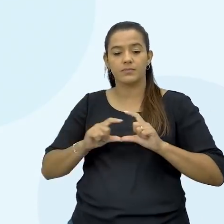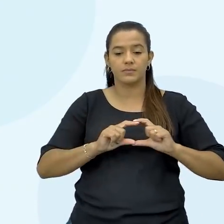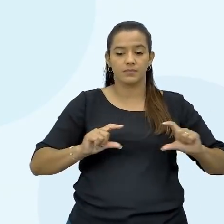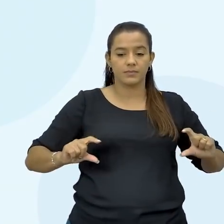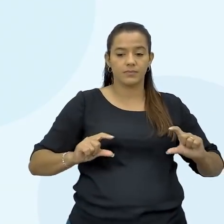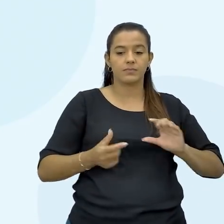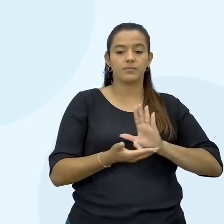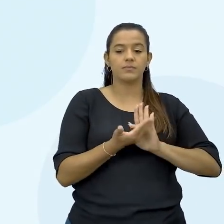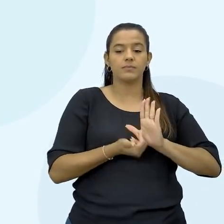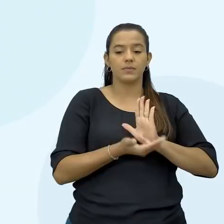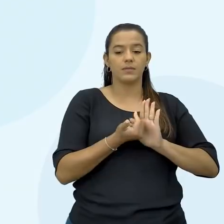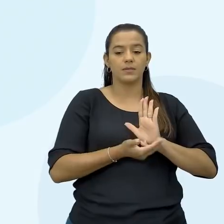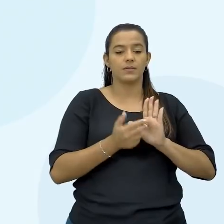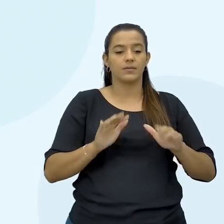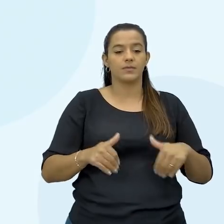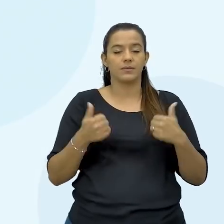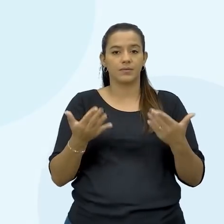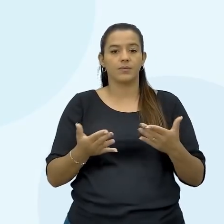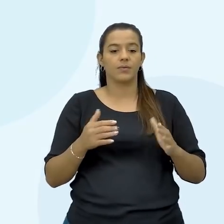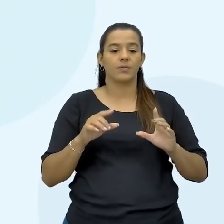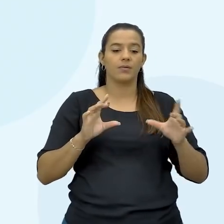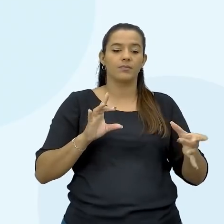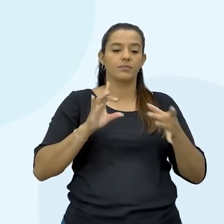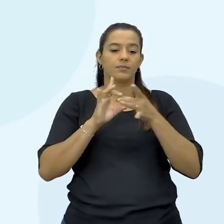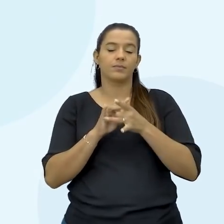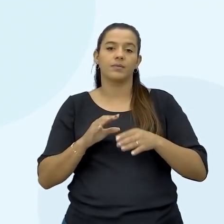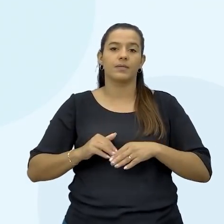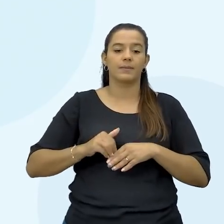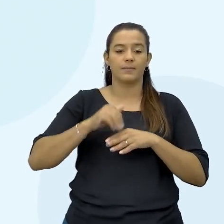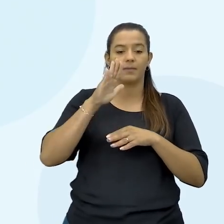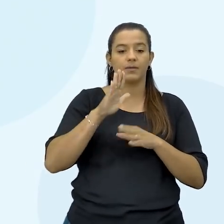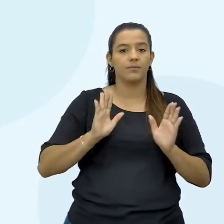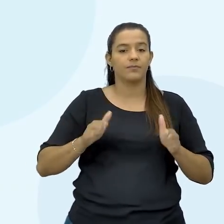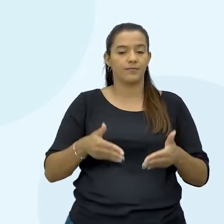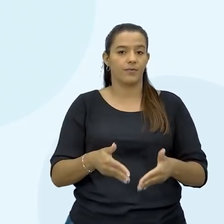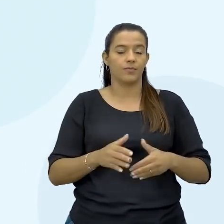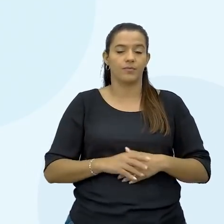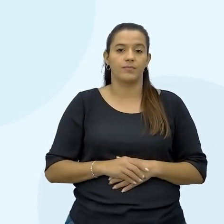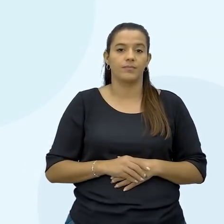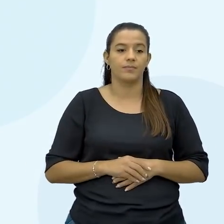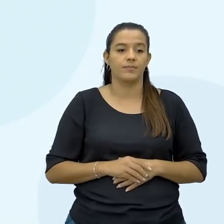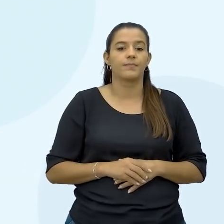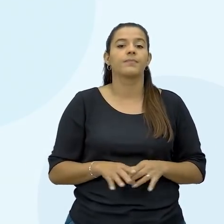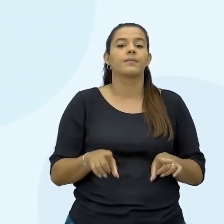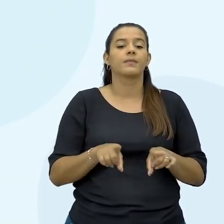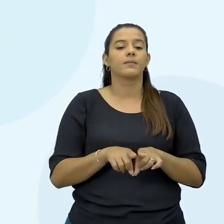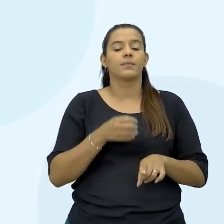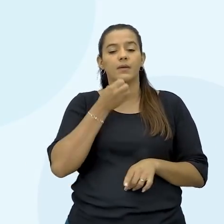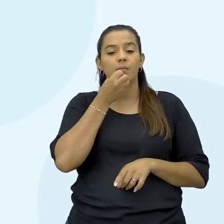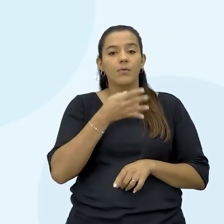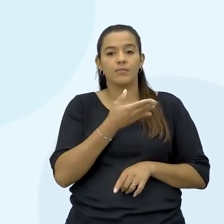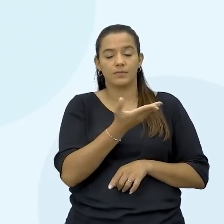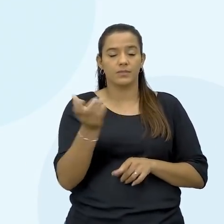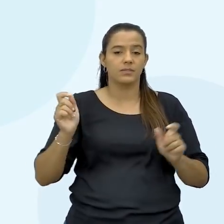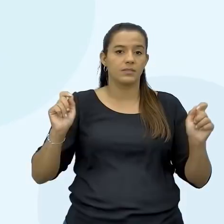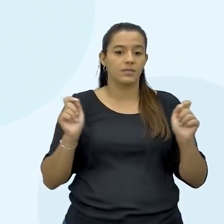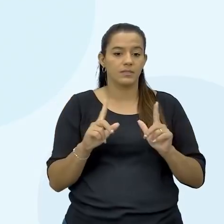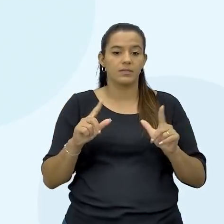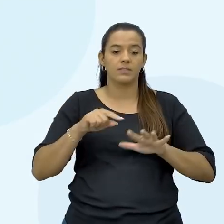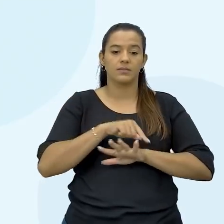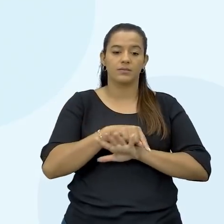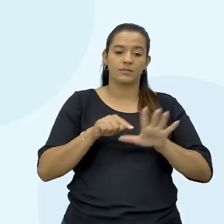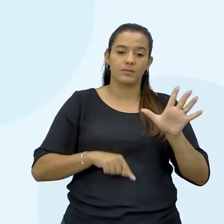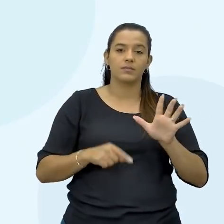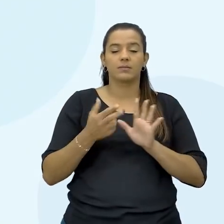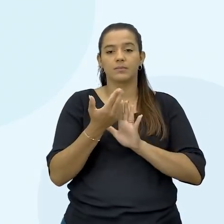indicam qual eixo estruturante tem maior destaque na atividade. É bom prestar atenção, né, ficar atento a esses